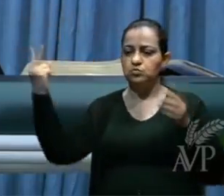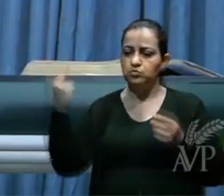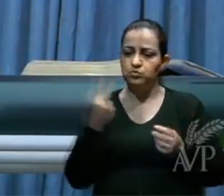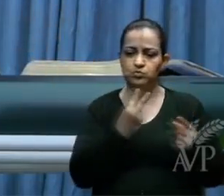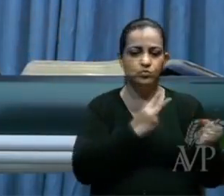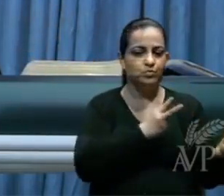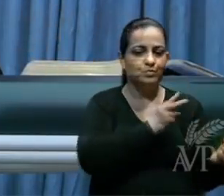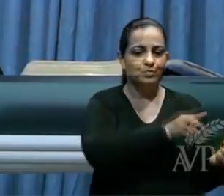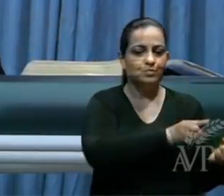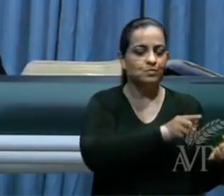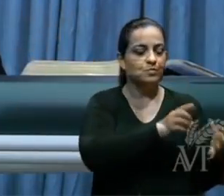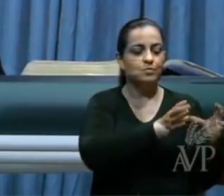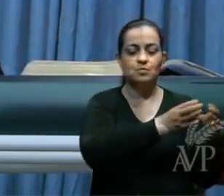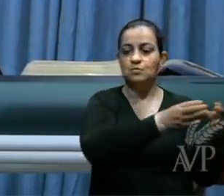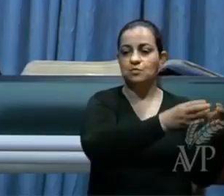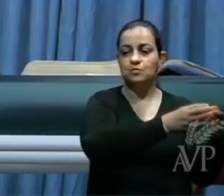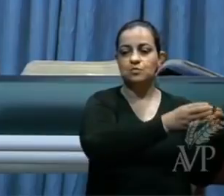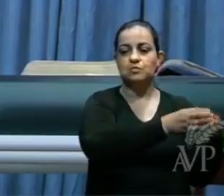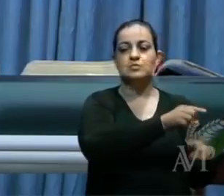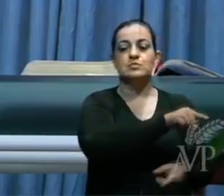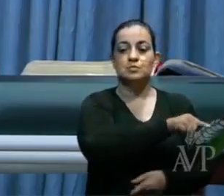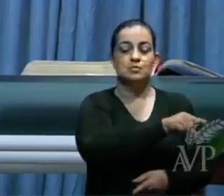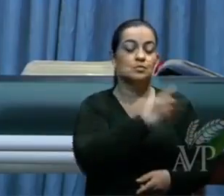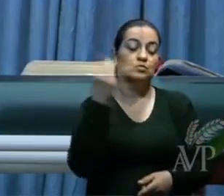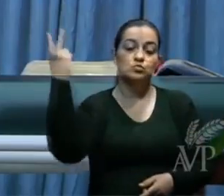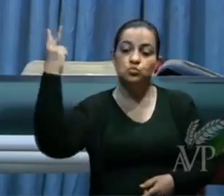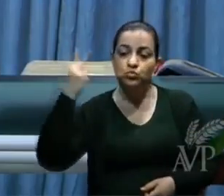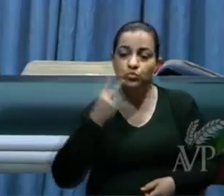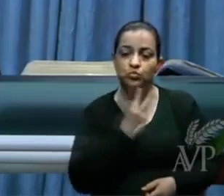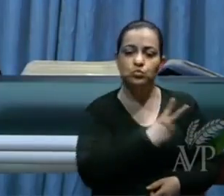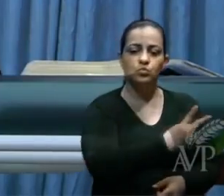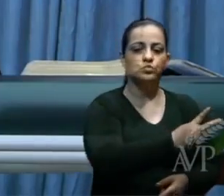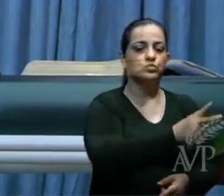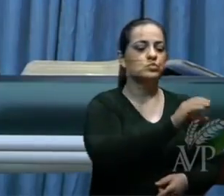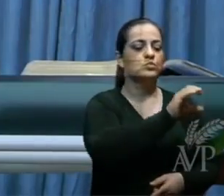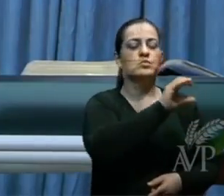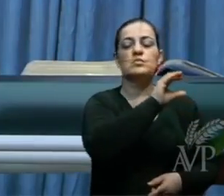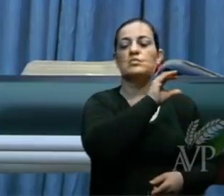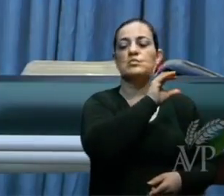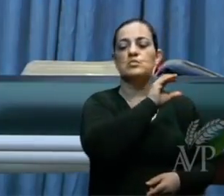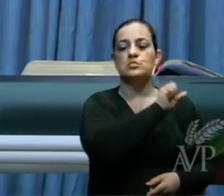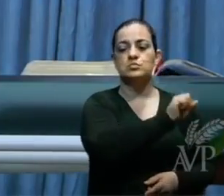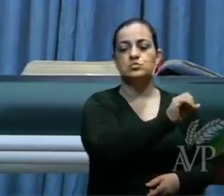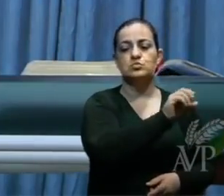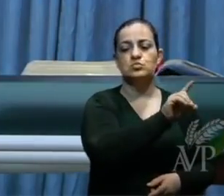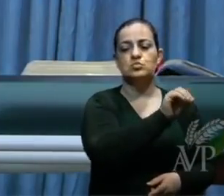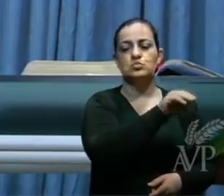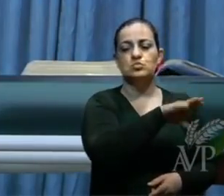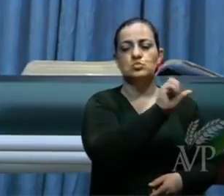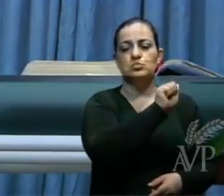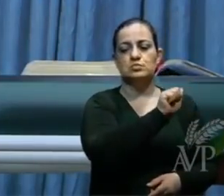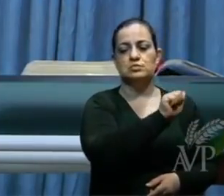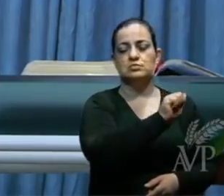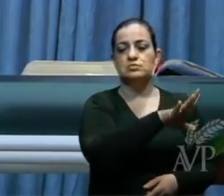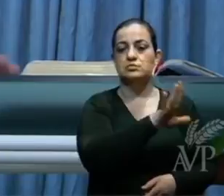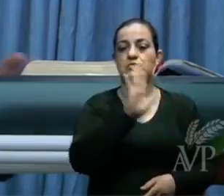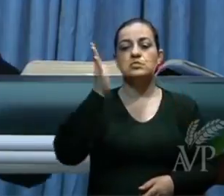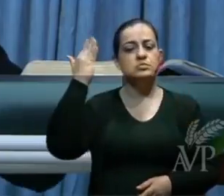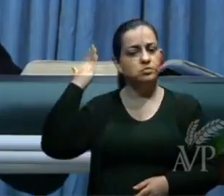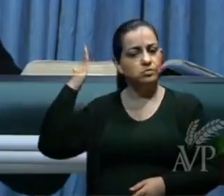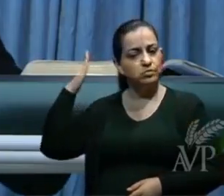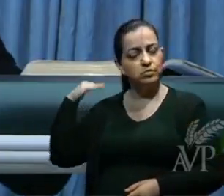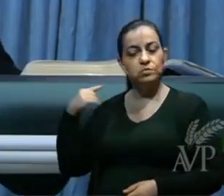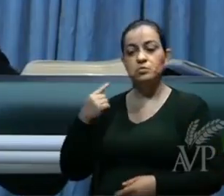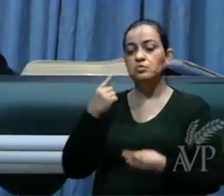o profeta de espera oral roberts big hoje e os dois já se foram esses dias foi